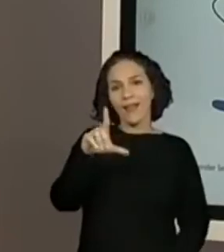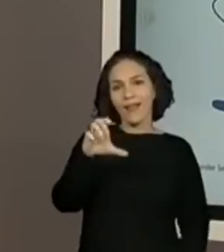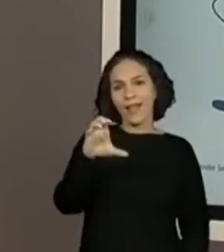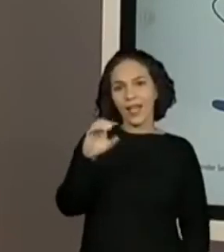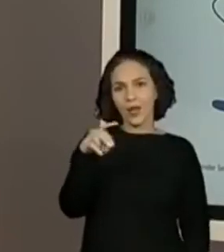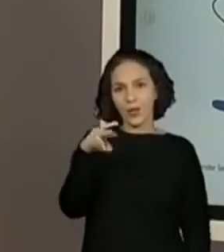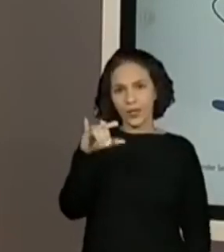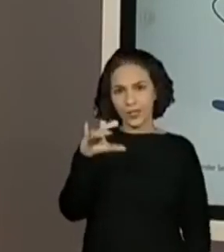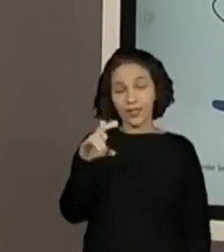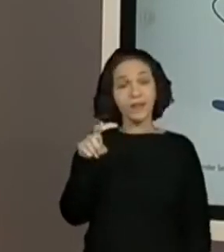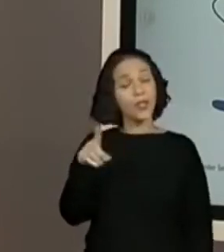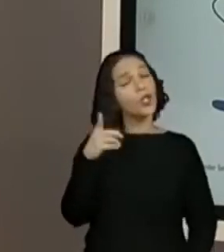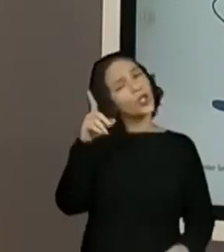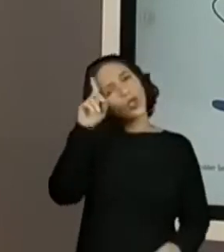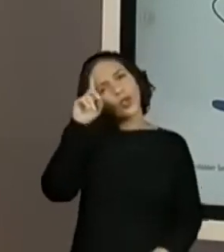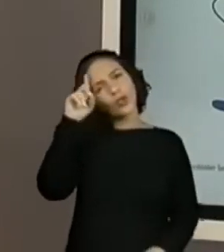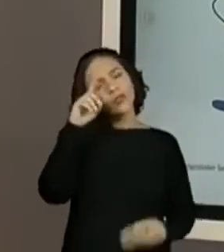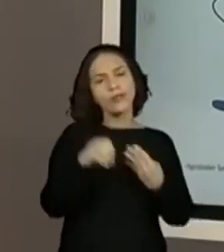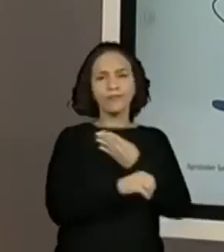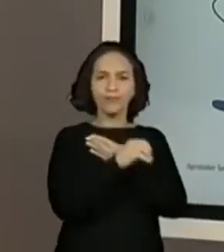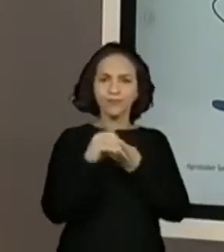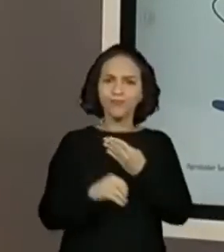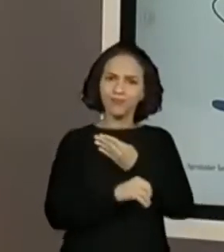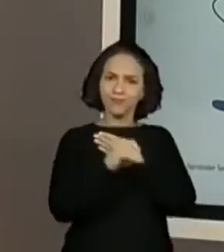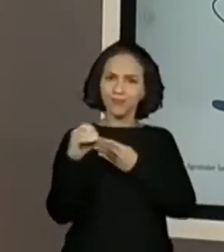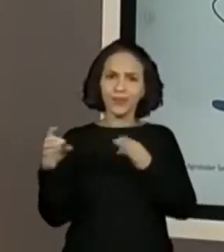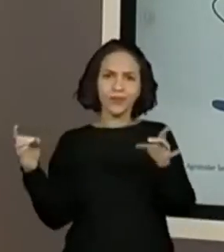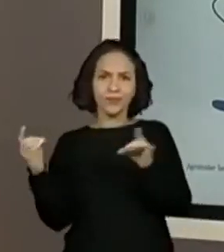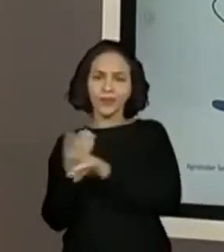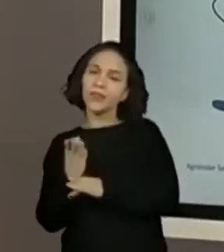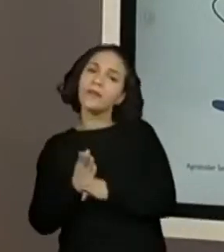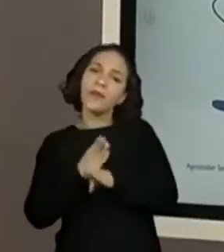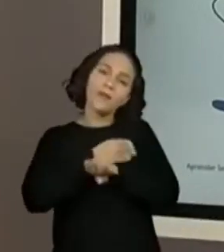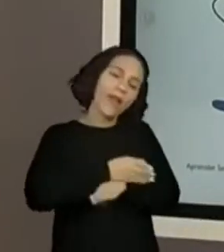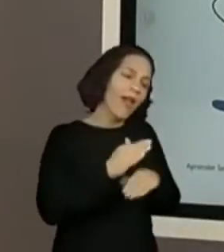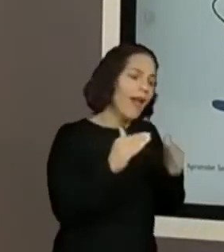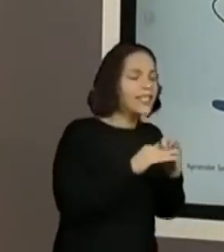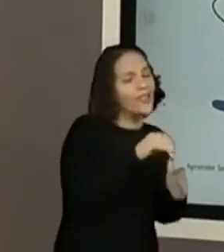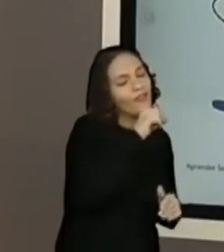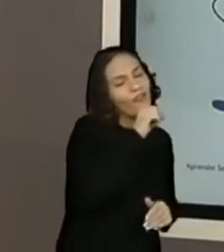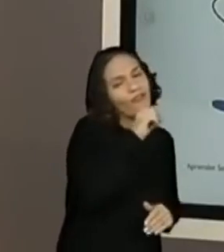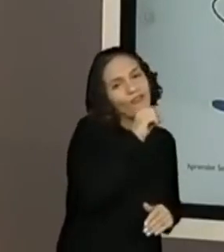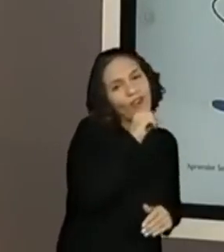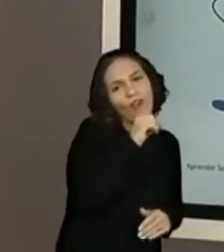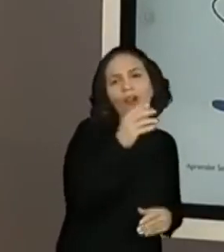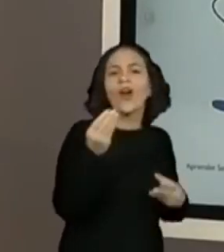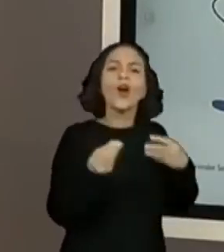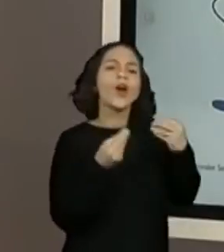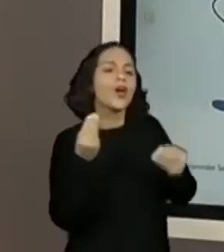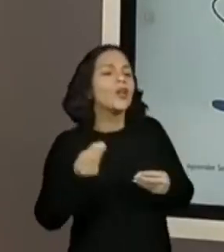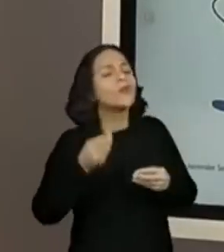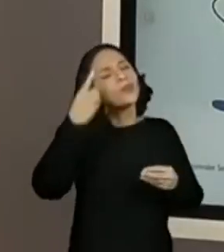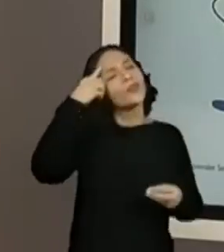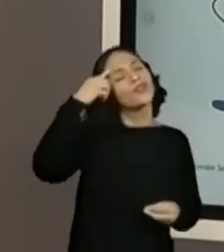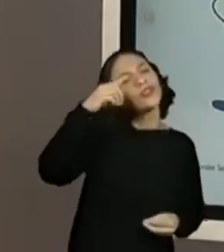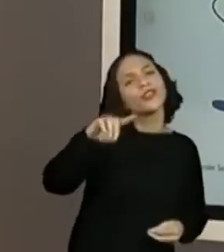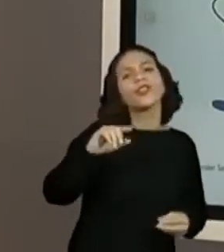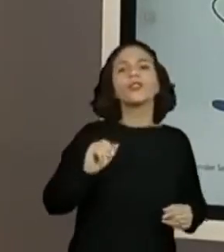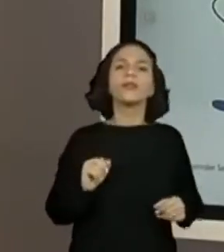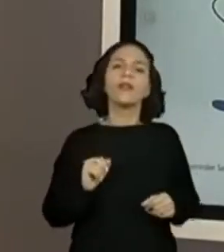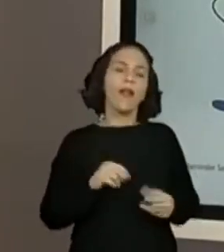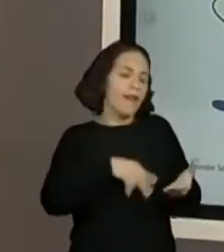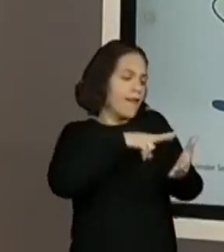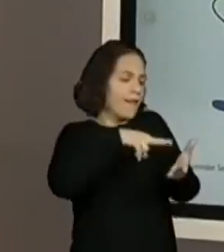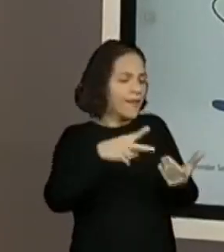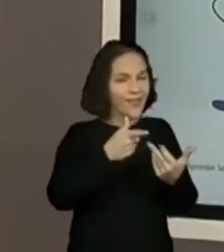atividades do Centro de Mídias e dão uma passadinha lá na casa dos avós para contar como foi o dia, ler